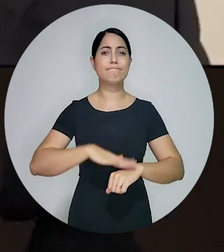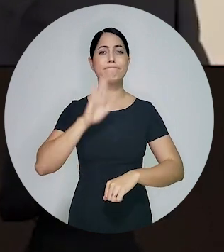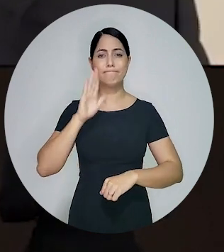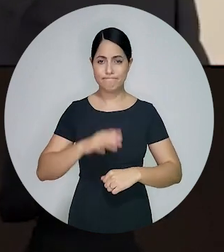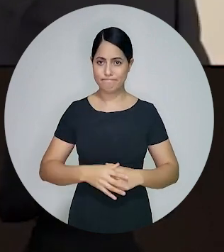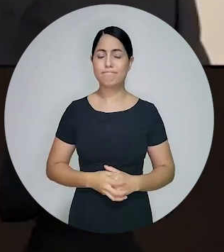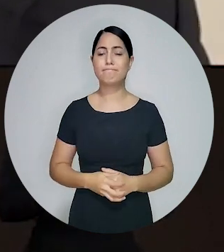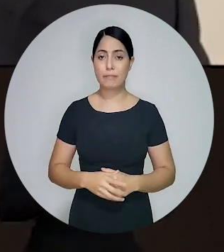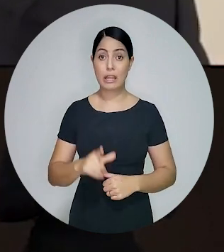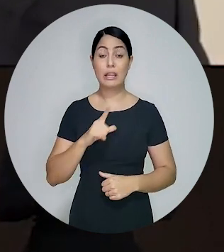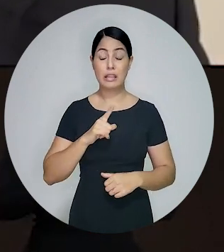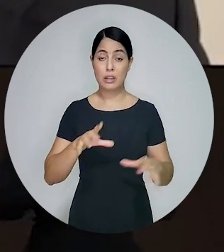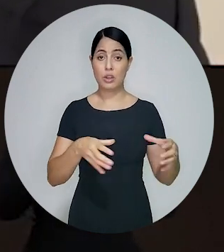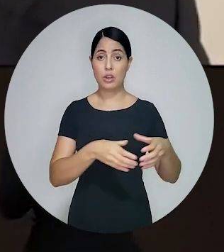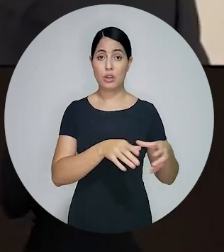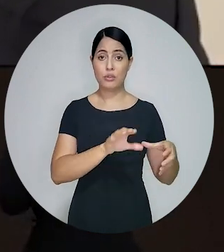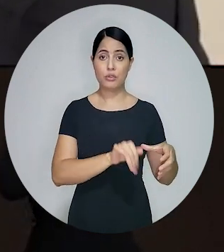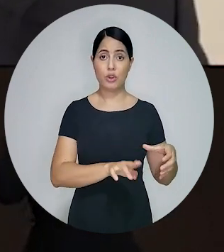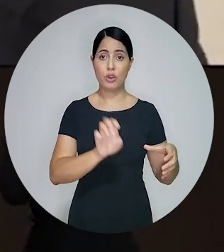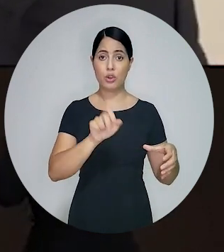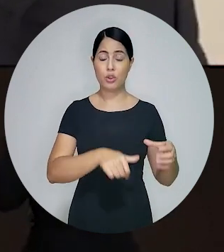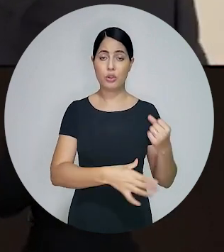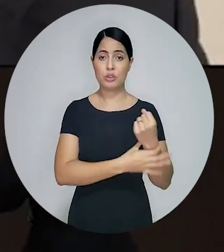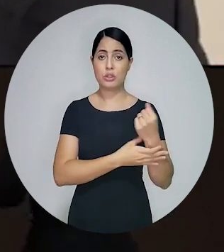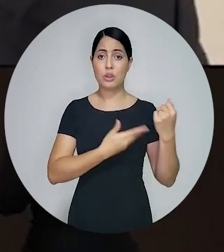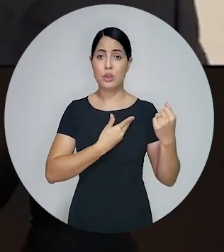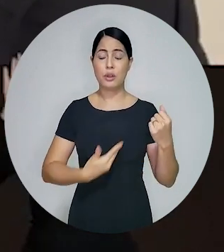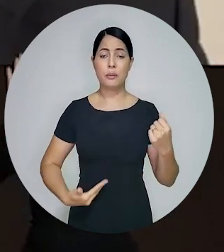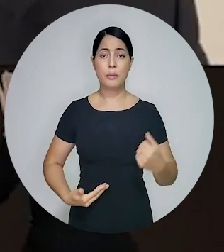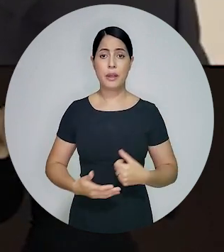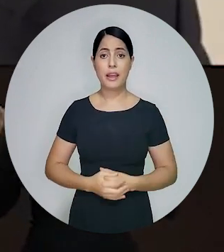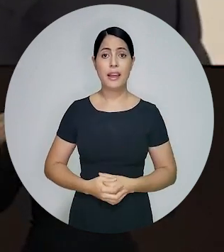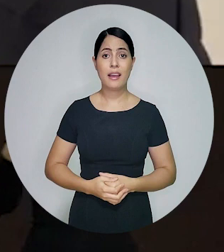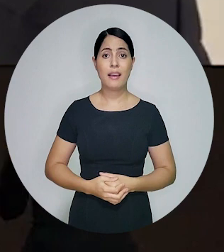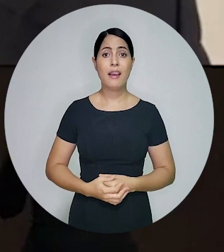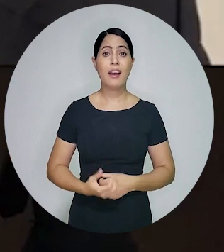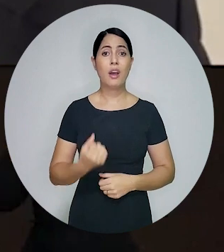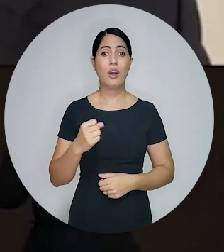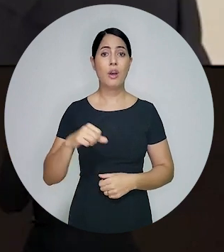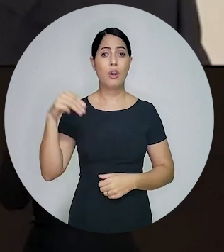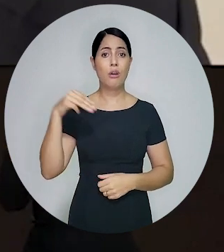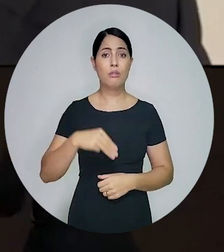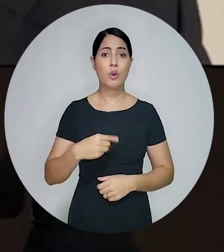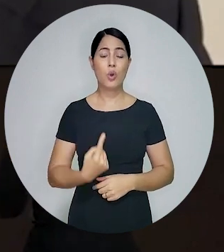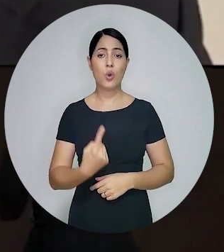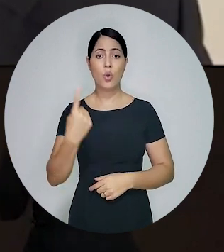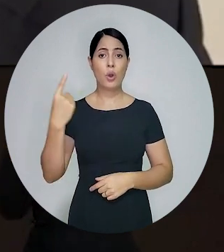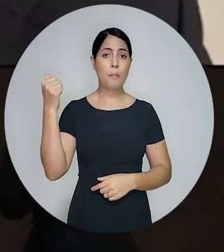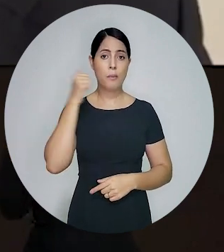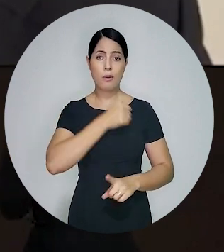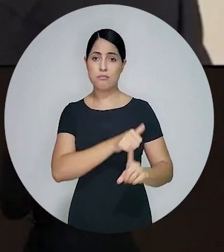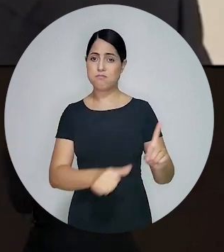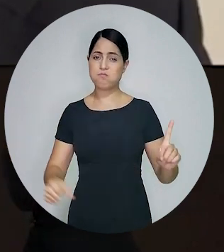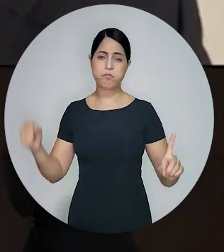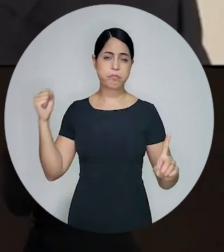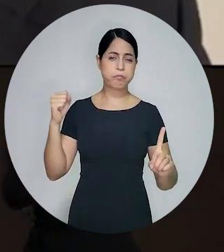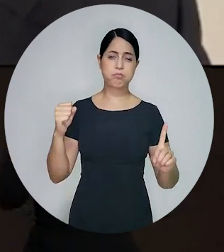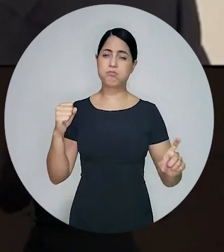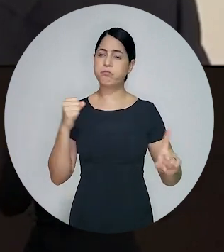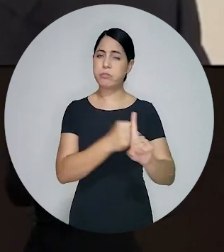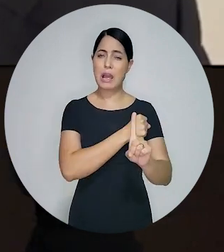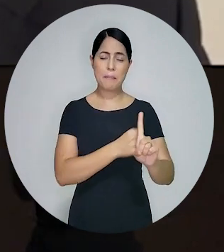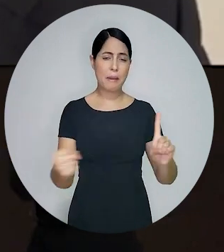Segundo dados divulgados pelo Fórum Brasileiro de Segurança Pública em 2021, a cada minuto, 8 mulheres foram